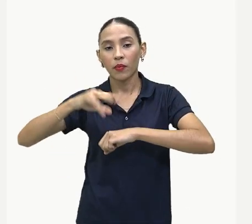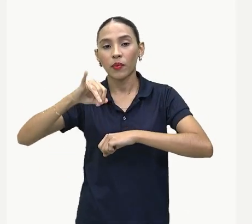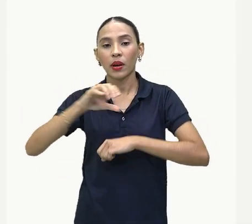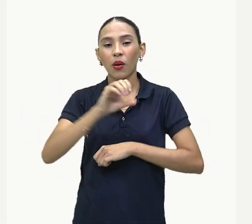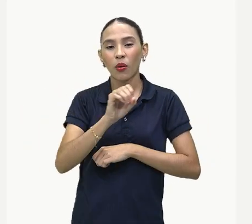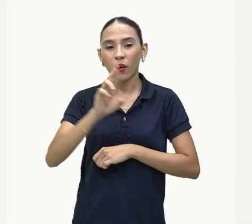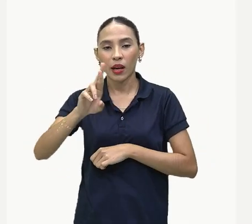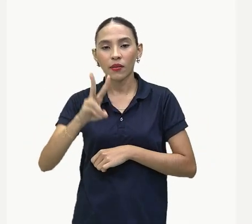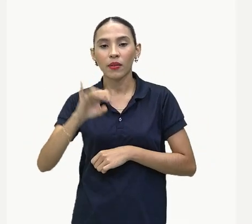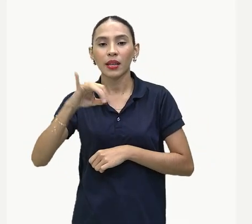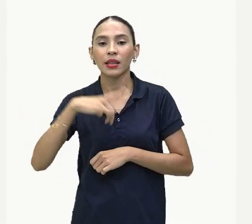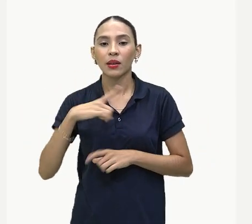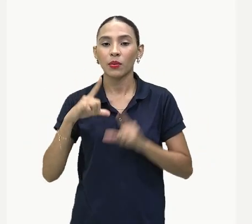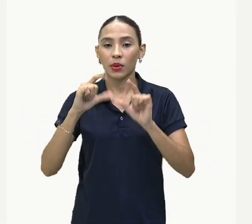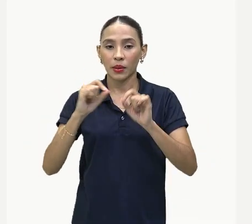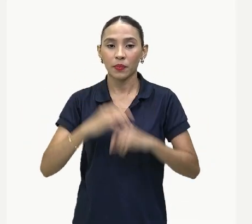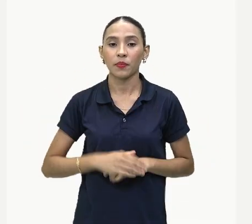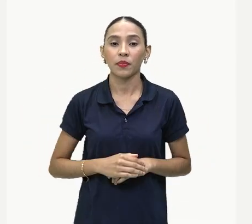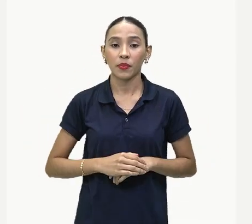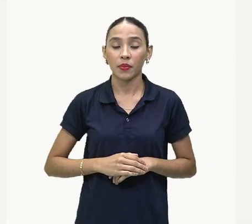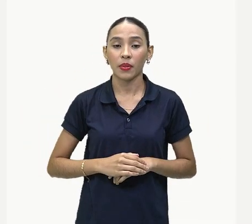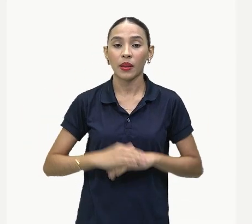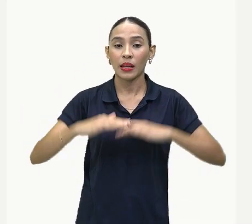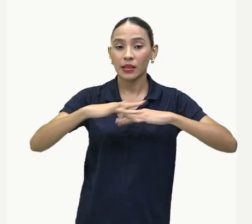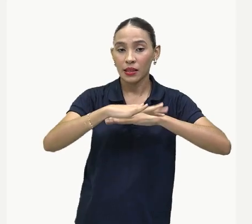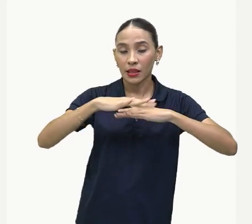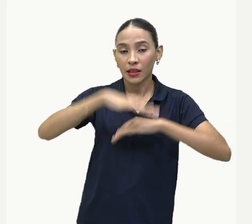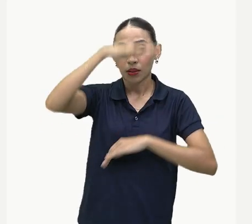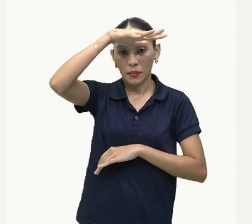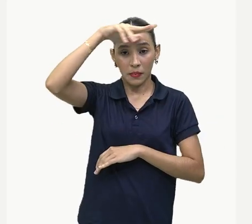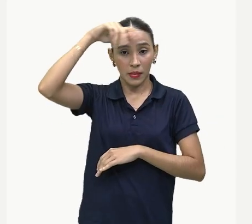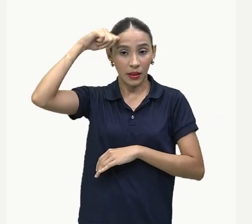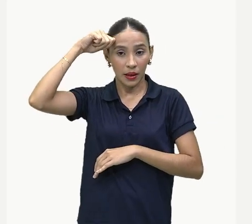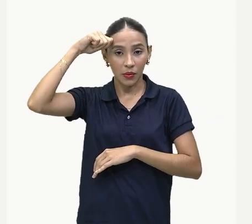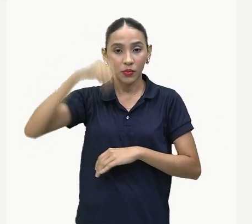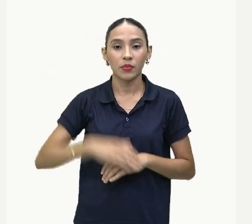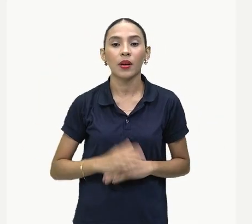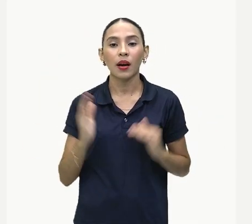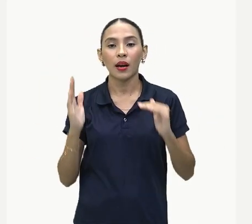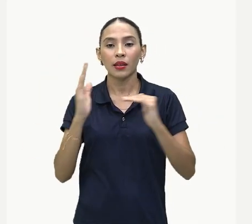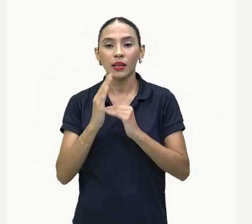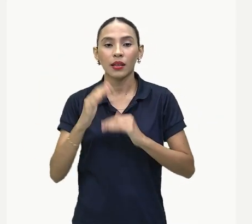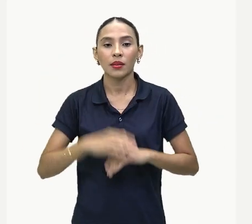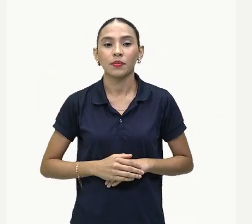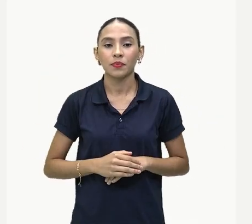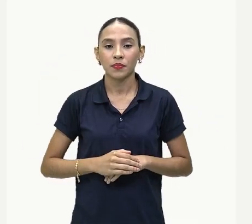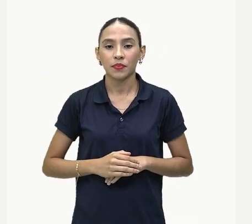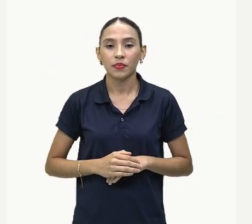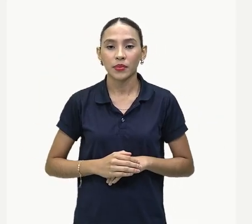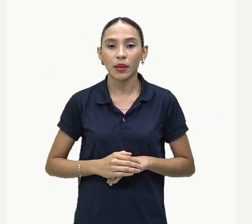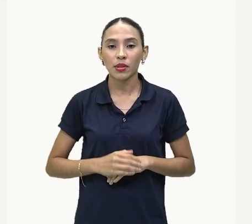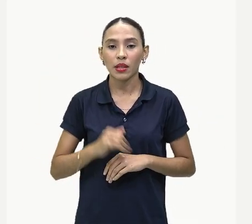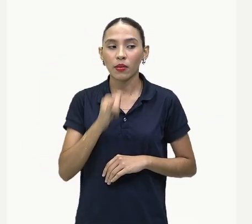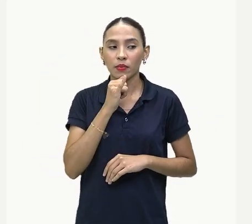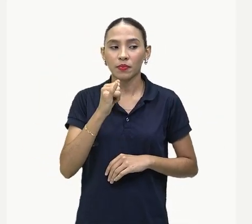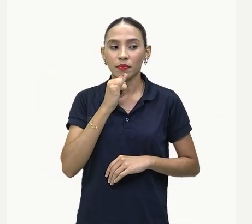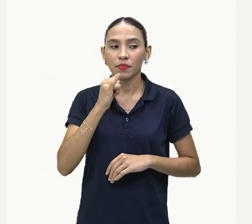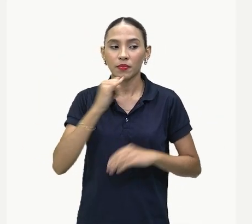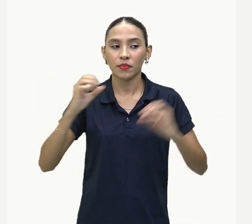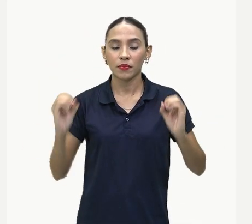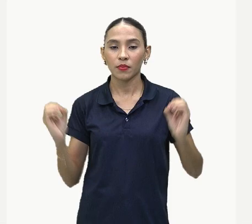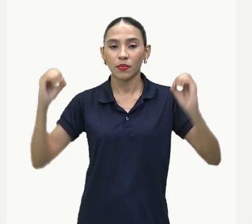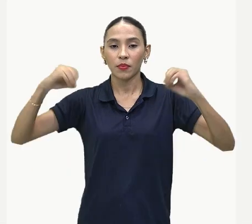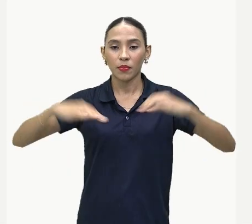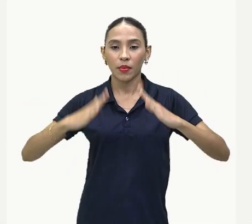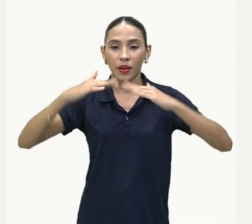ele abrange desde a cidade de Manaus até o Oceano Atlântico,